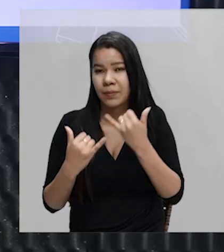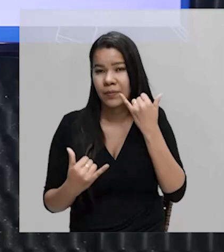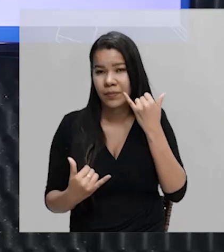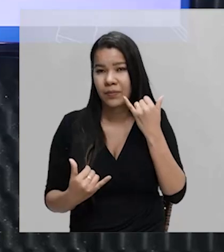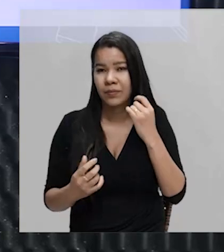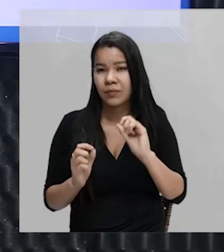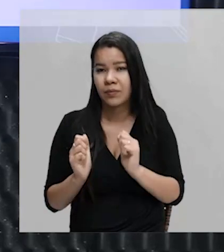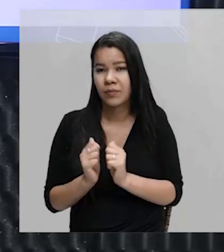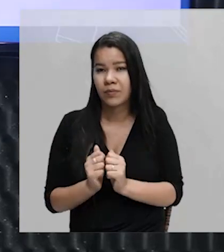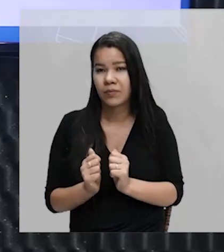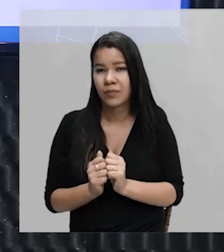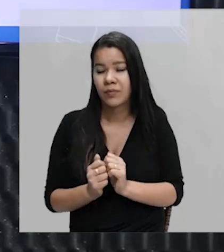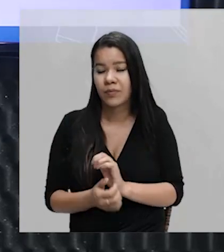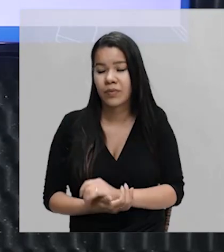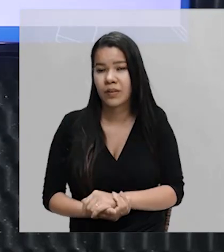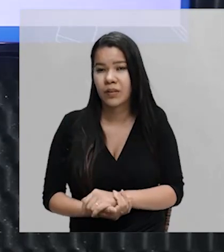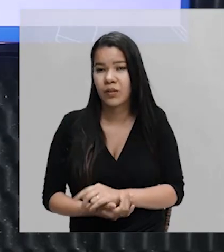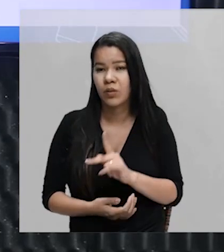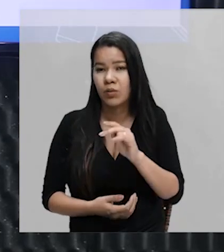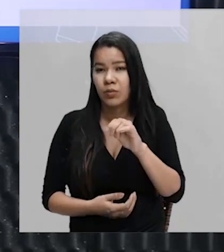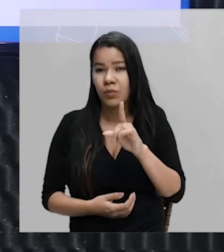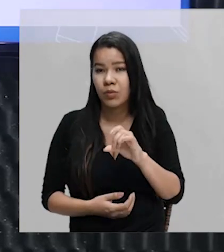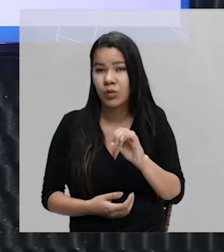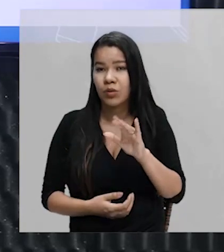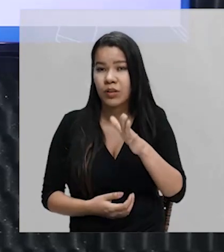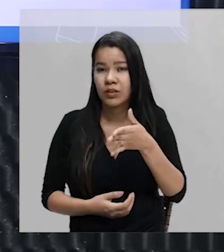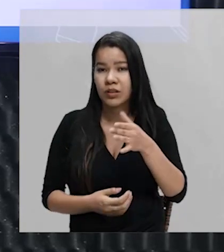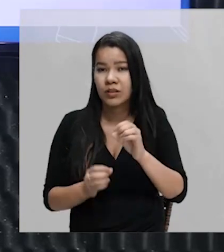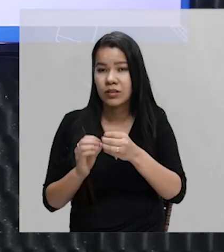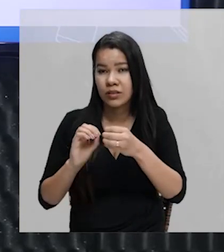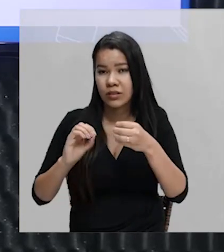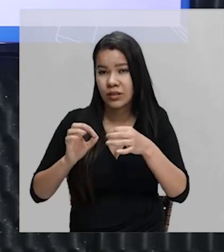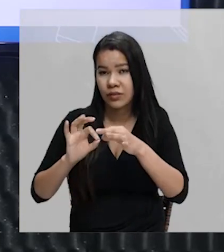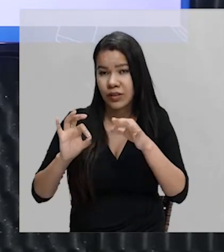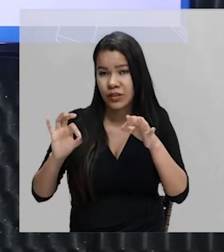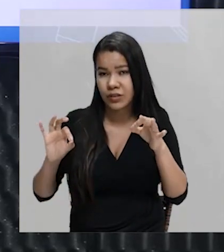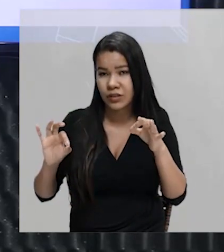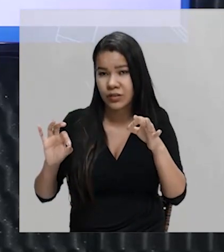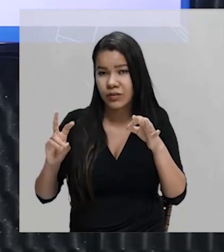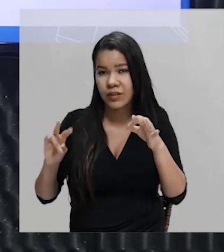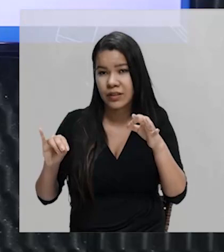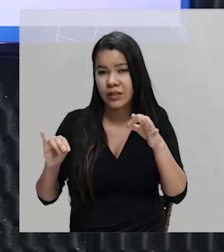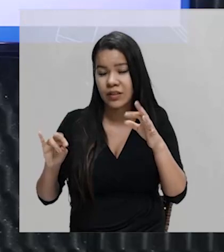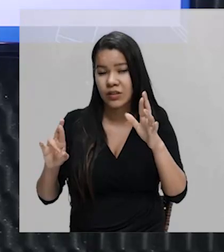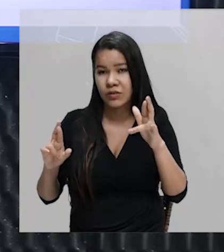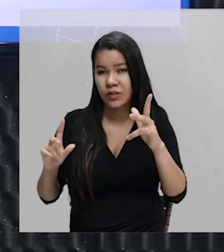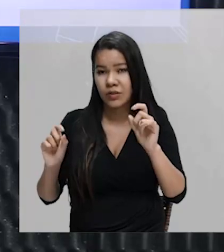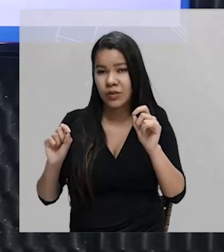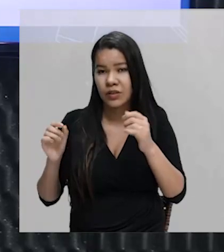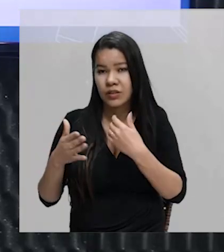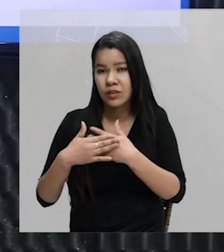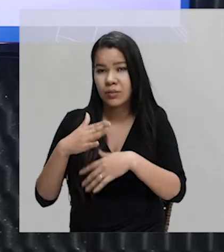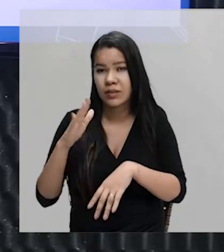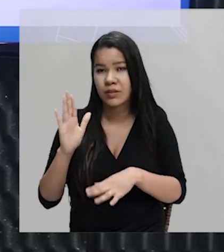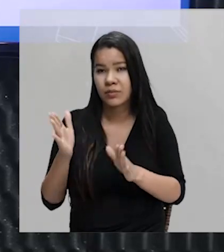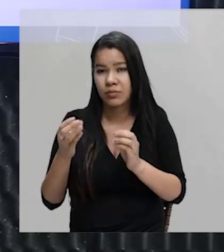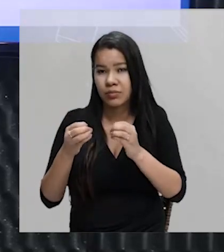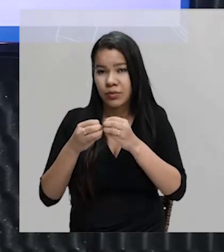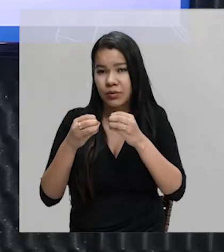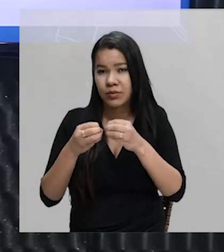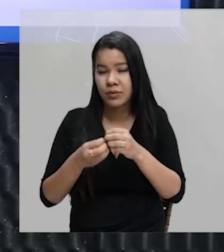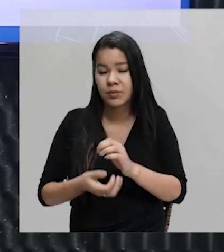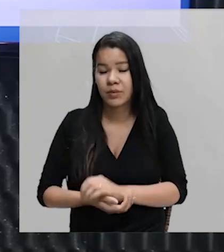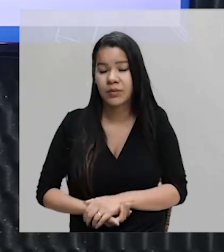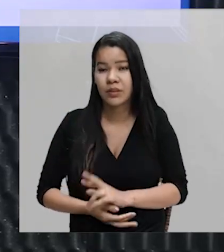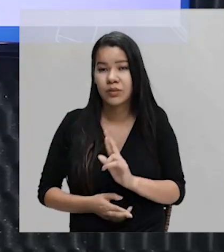àquele, né, aquele polo que está se afastando. Ou seja, ele vai ser diferente daquele que está mais próximo dele. Tá